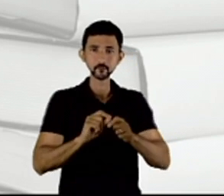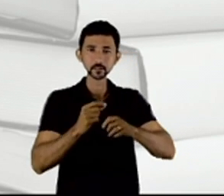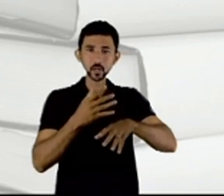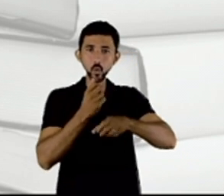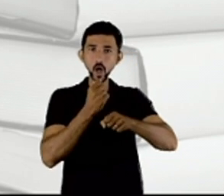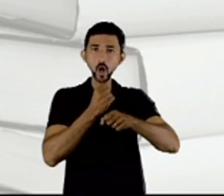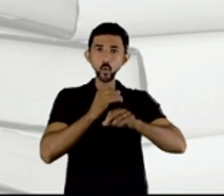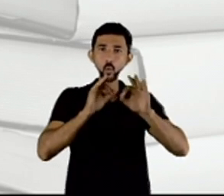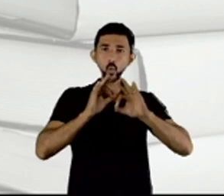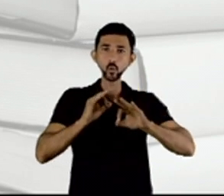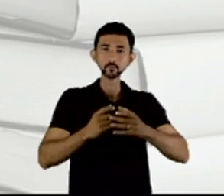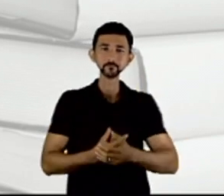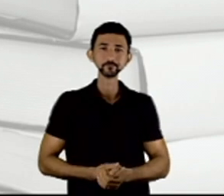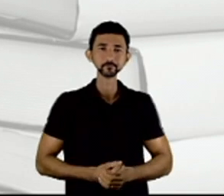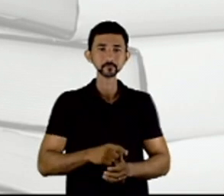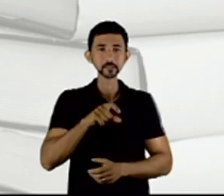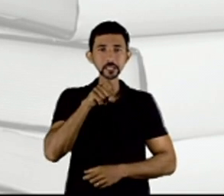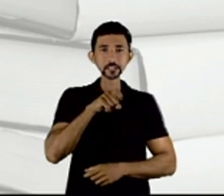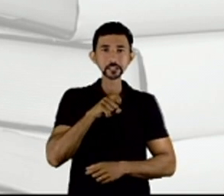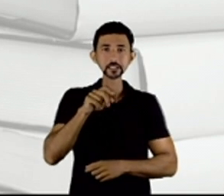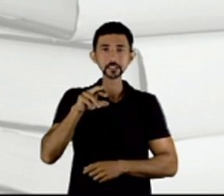equação. X igual a